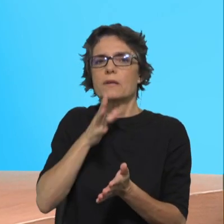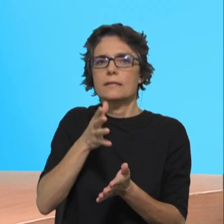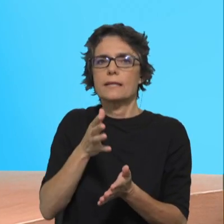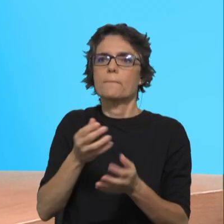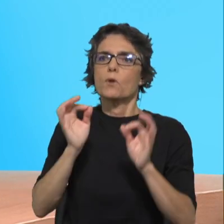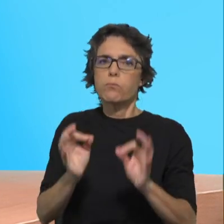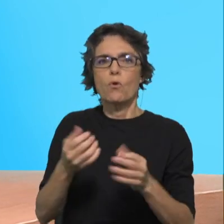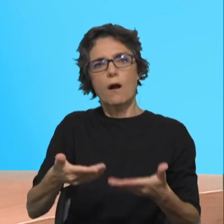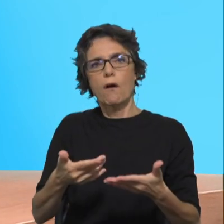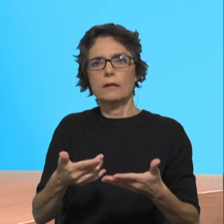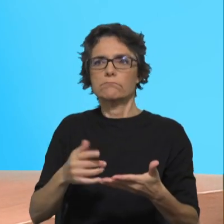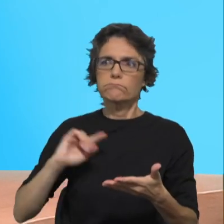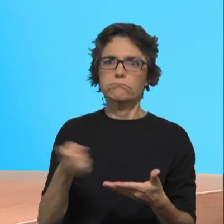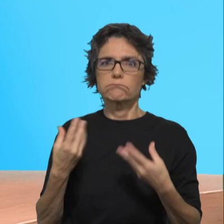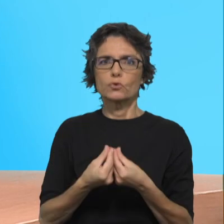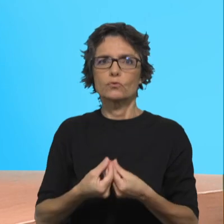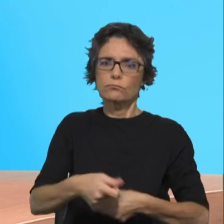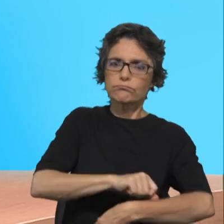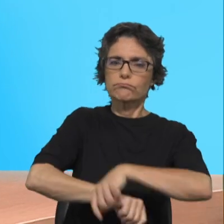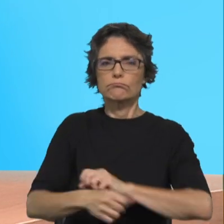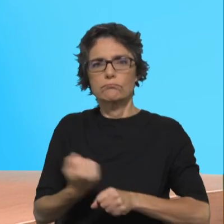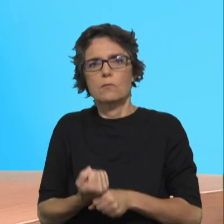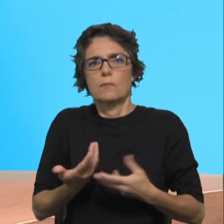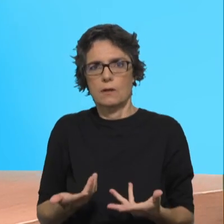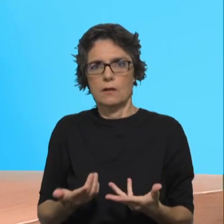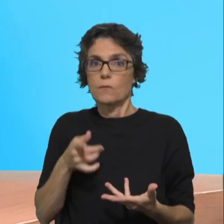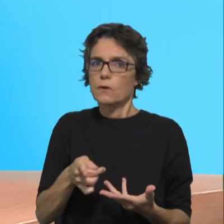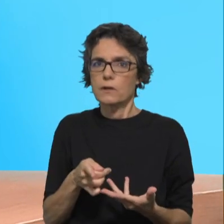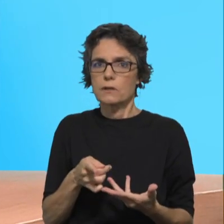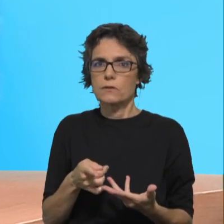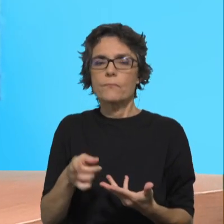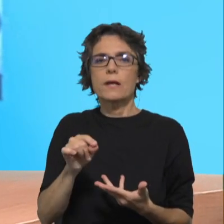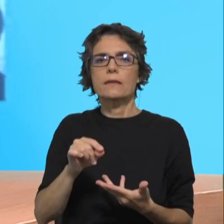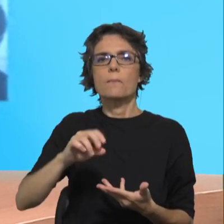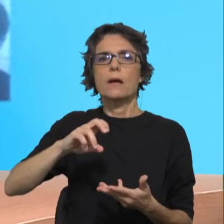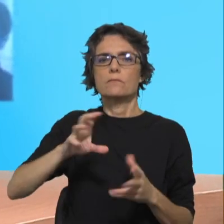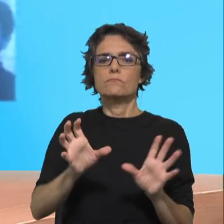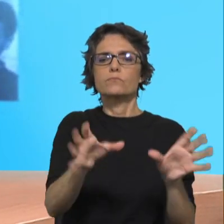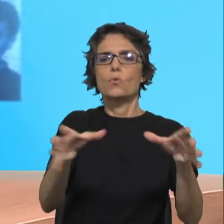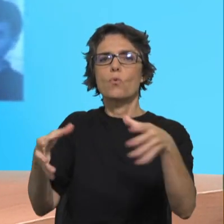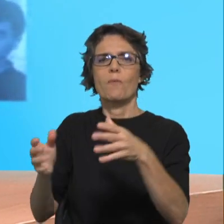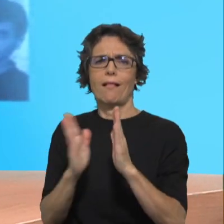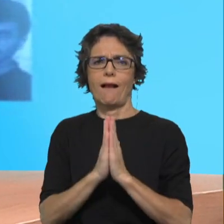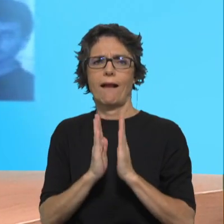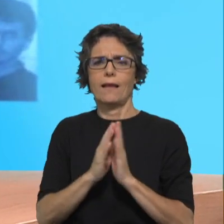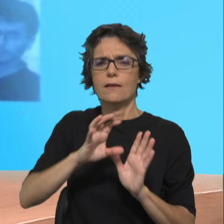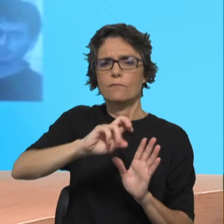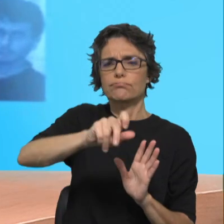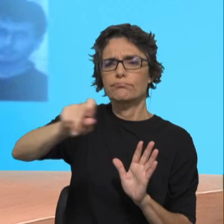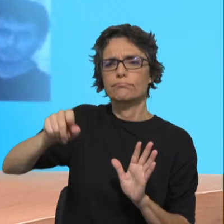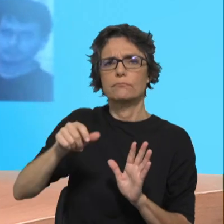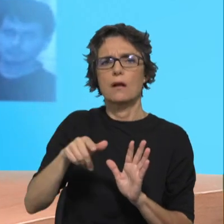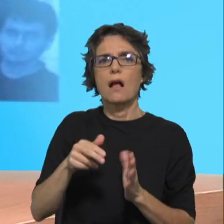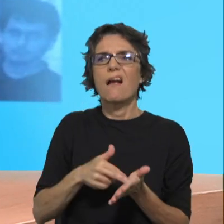vamos já agindo. É a mesma coisa se pode dizer do sínodo. As diversas comunidades locais e as igrejas locais não podem estar à espera